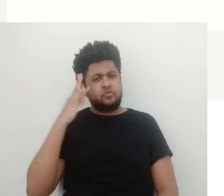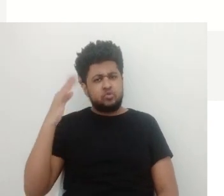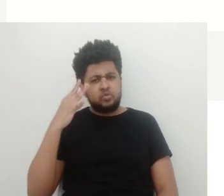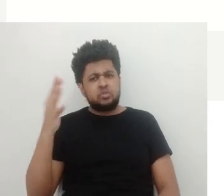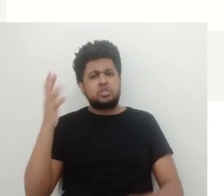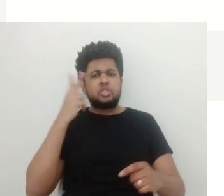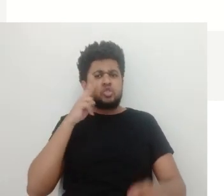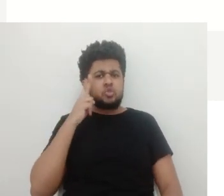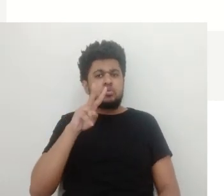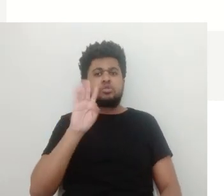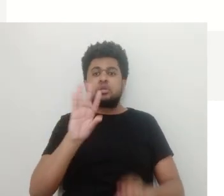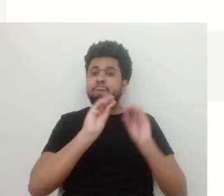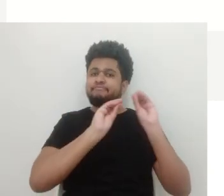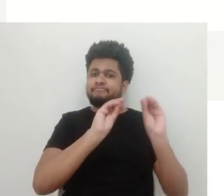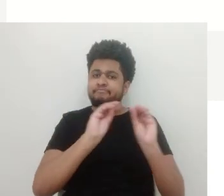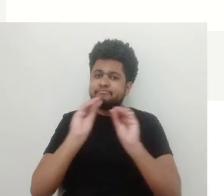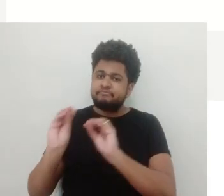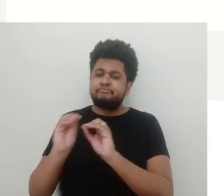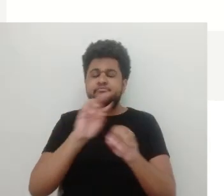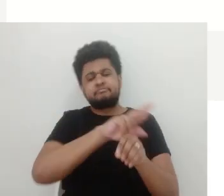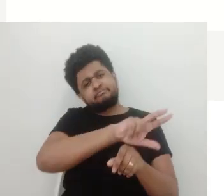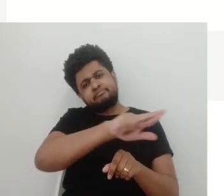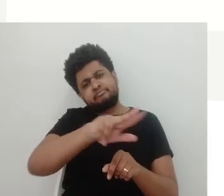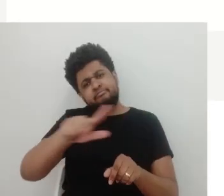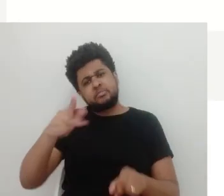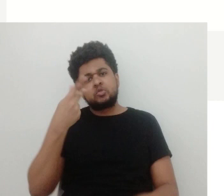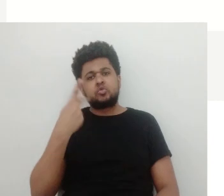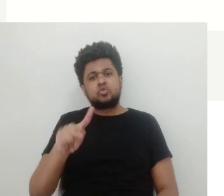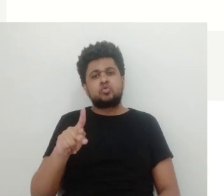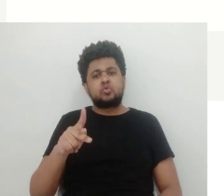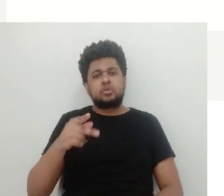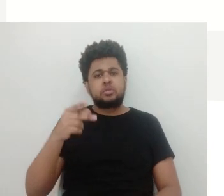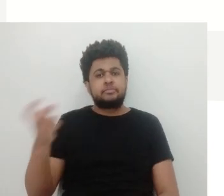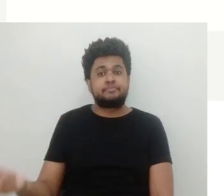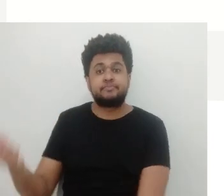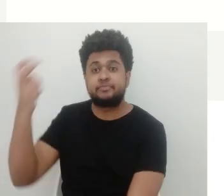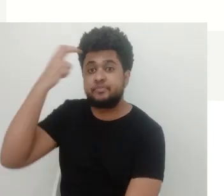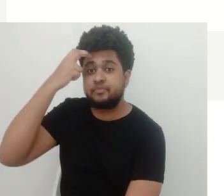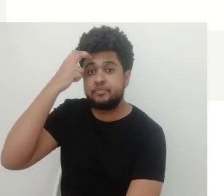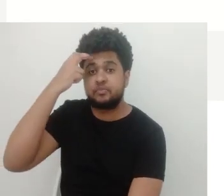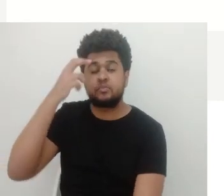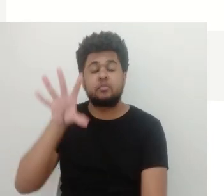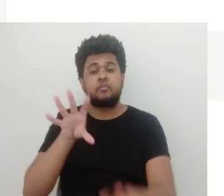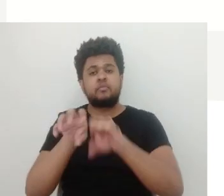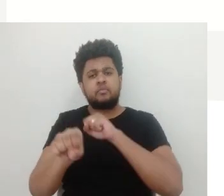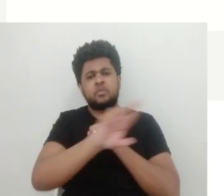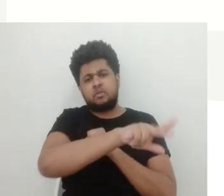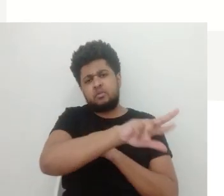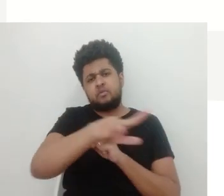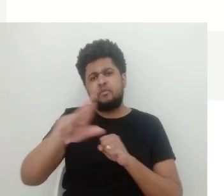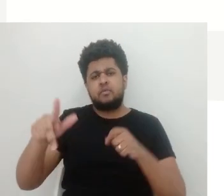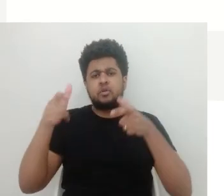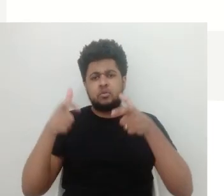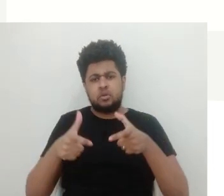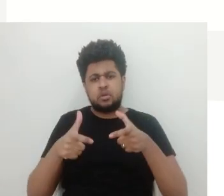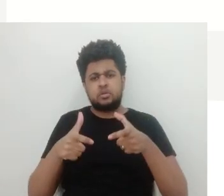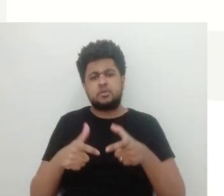finalmente colhe um lucro epistemológico, um lucro intelectual